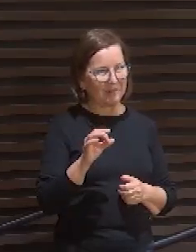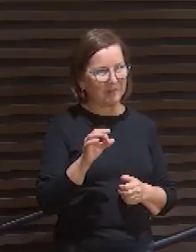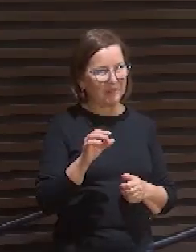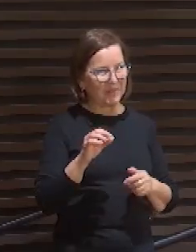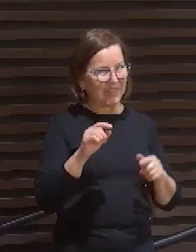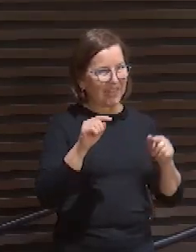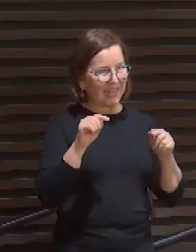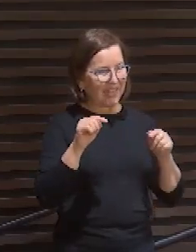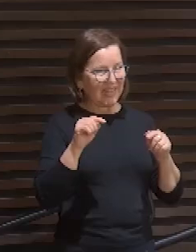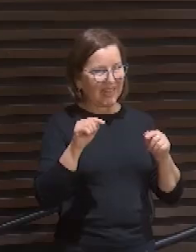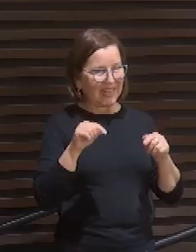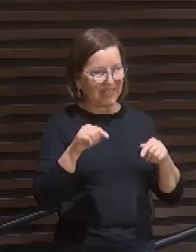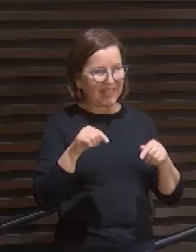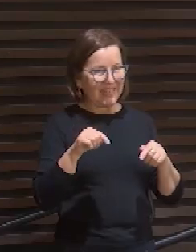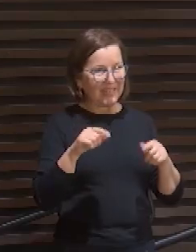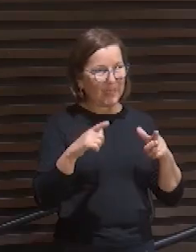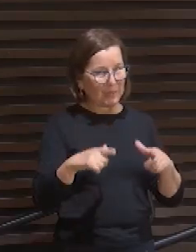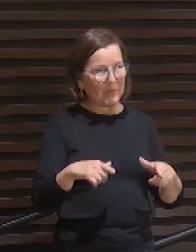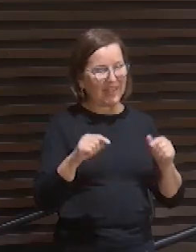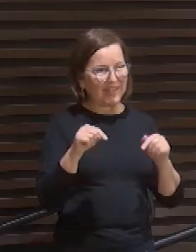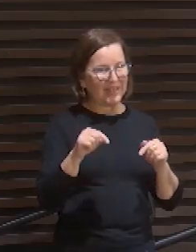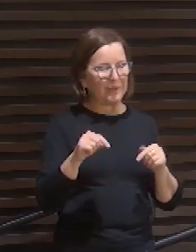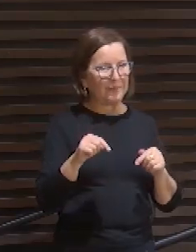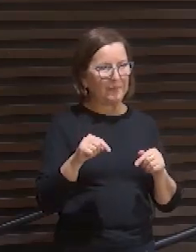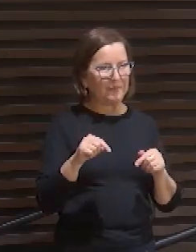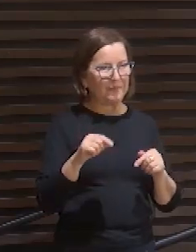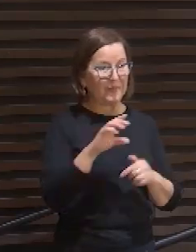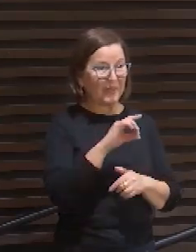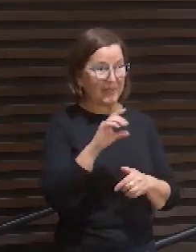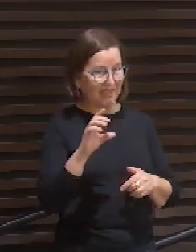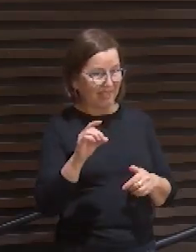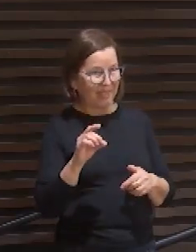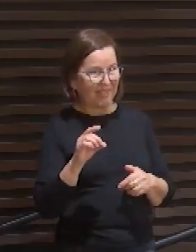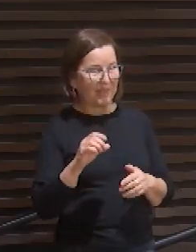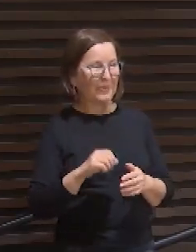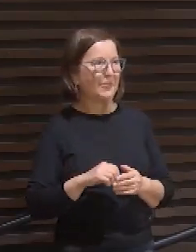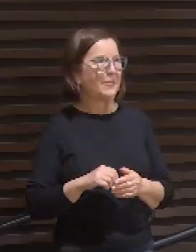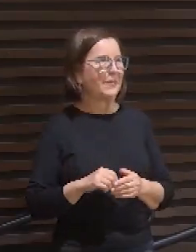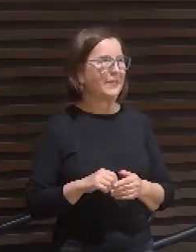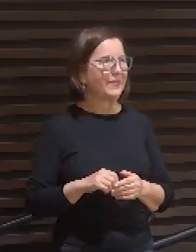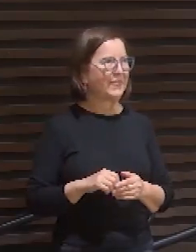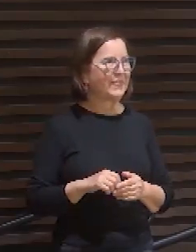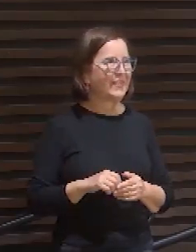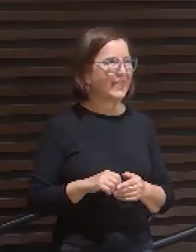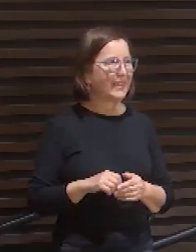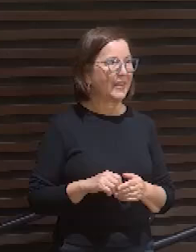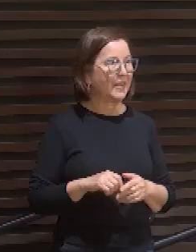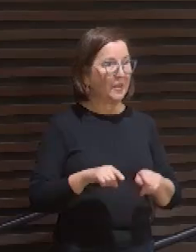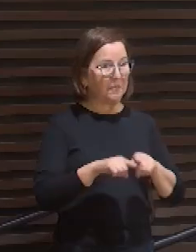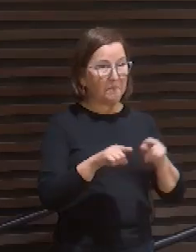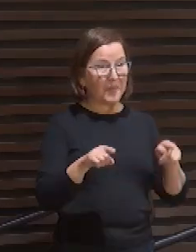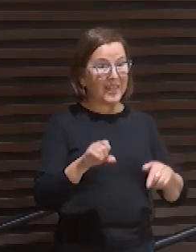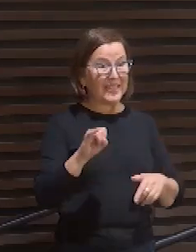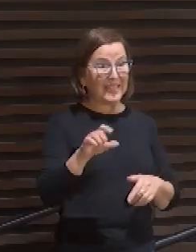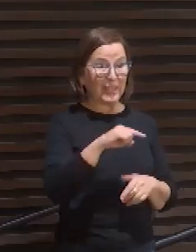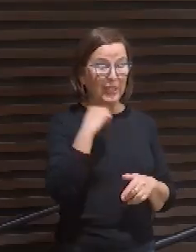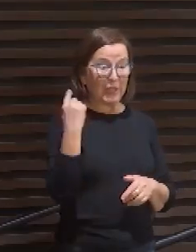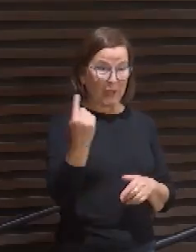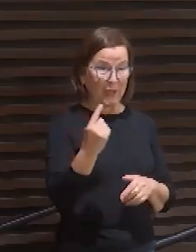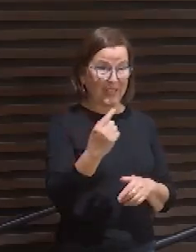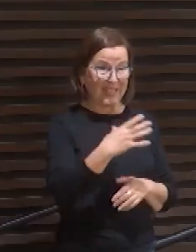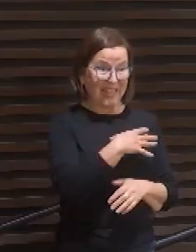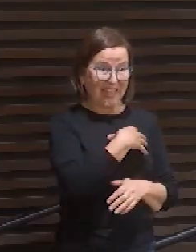Cada um ficava com uma partezinha pequena, menor. Mas se nós somos